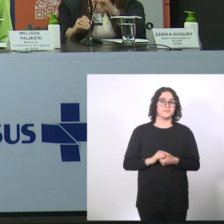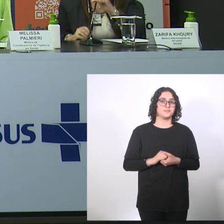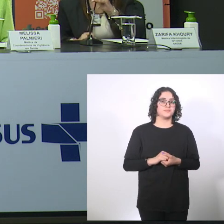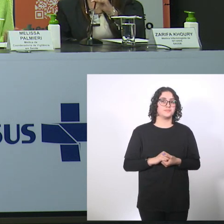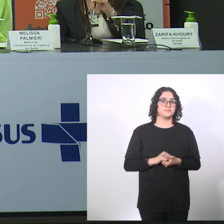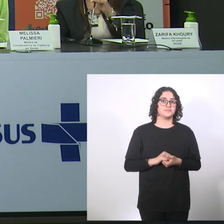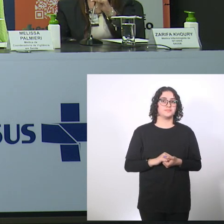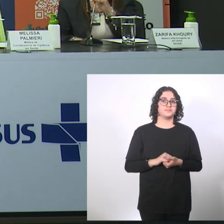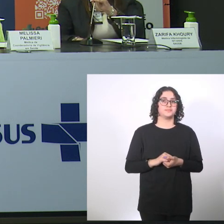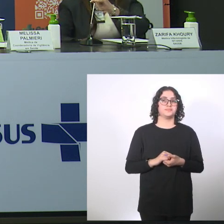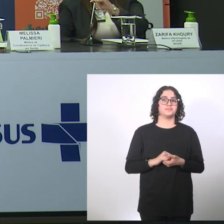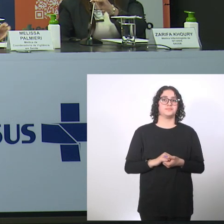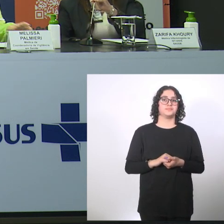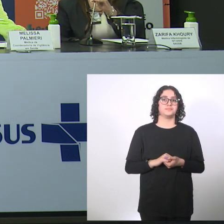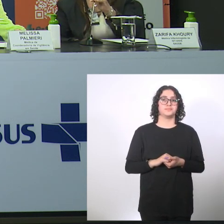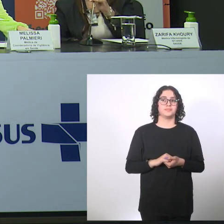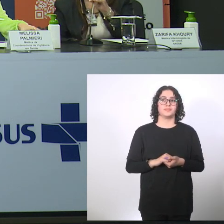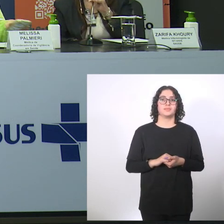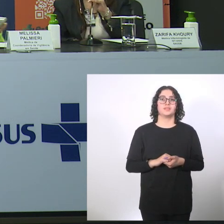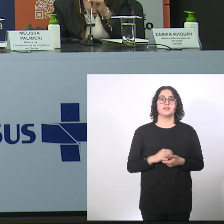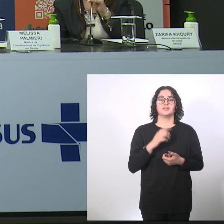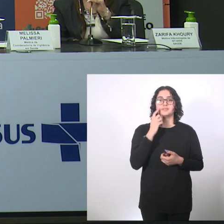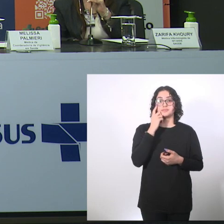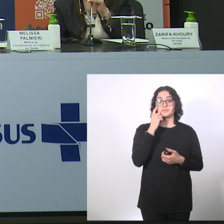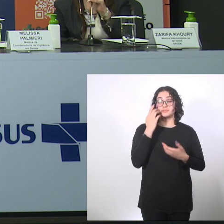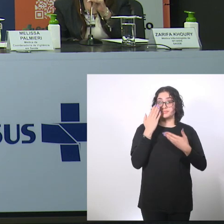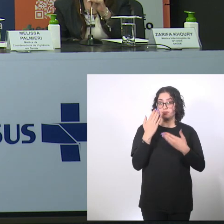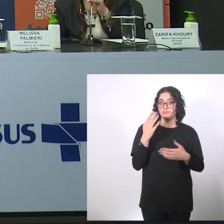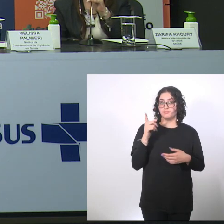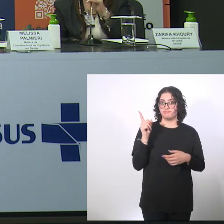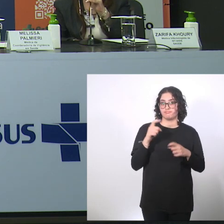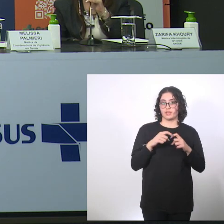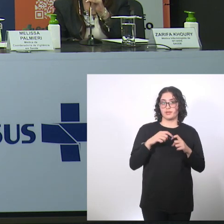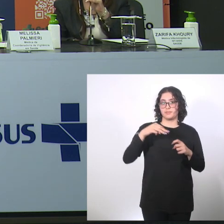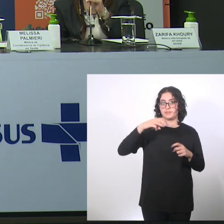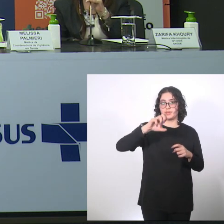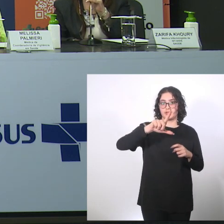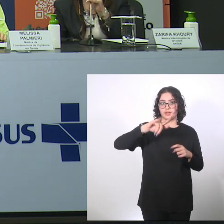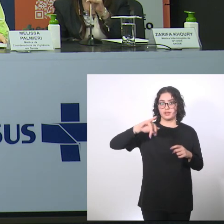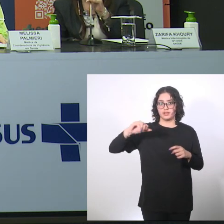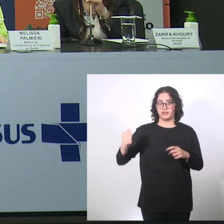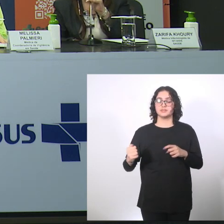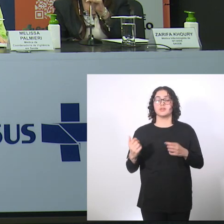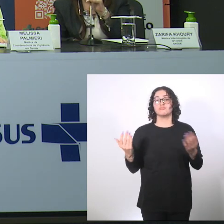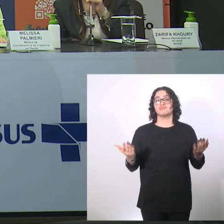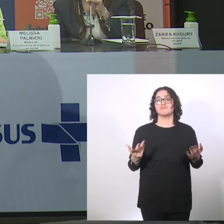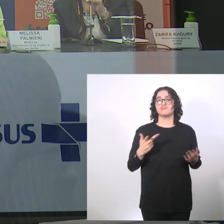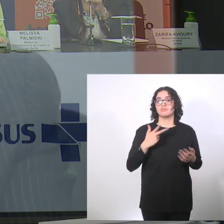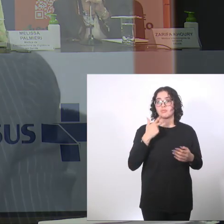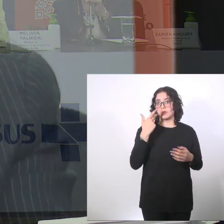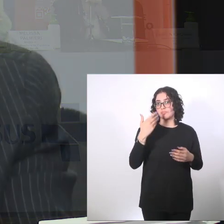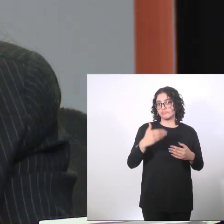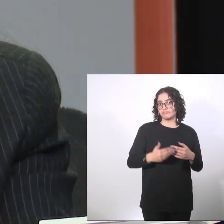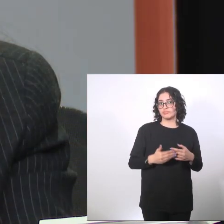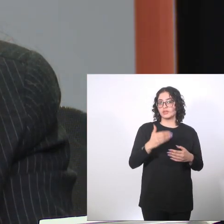Obrigada, doutora Melissa. Nos próximos minutos, nós vamos falar, então, sobre